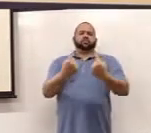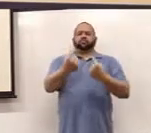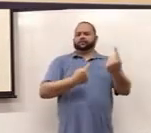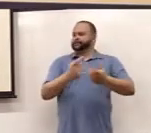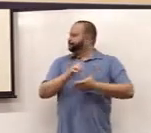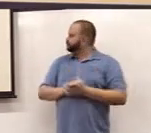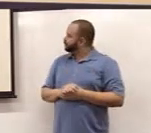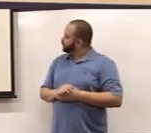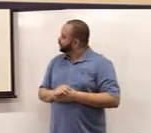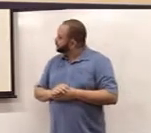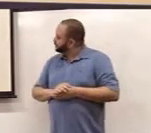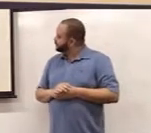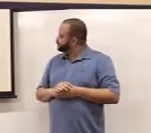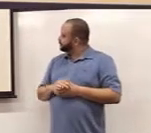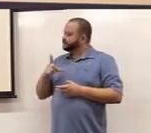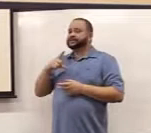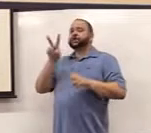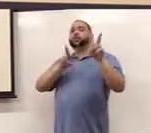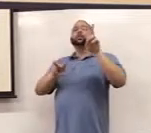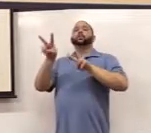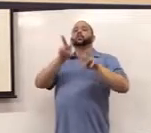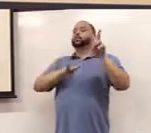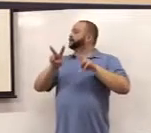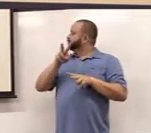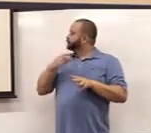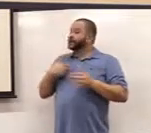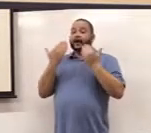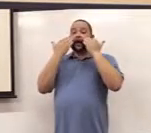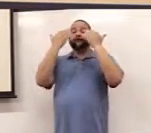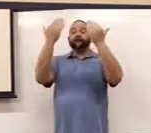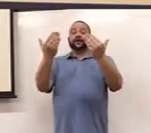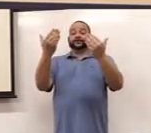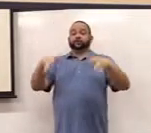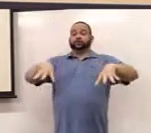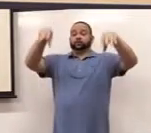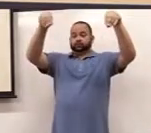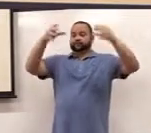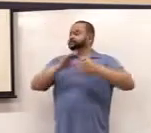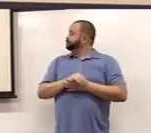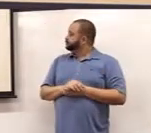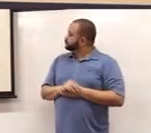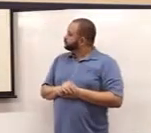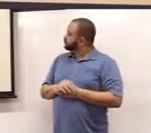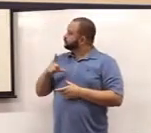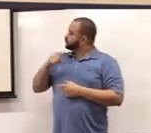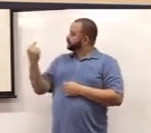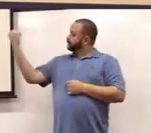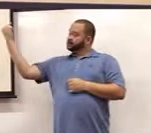Aqui a gente tem uma vista dos palácios. Aqui é a frente do palácio. E aqui é a catedral.